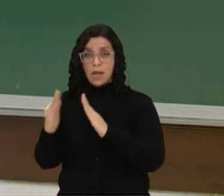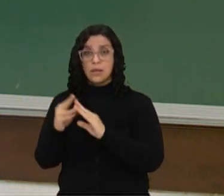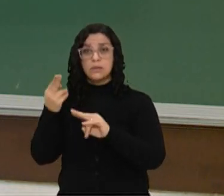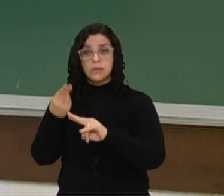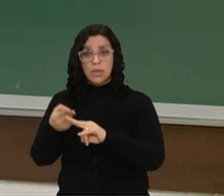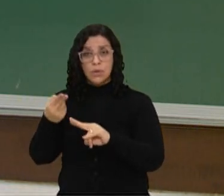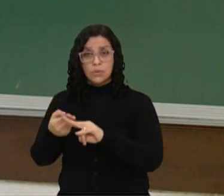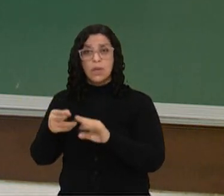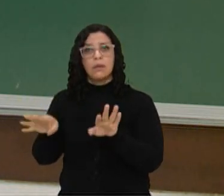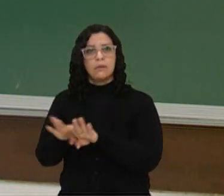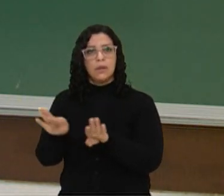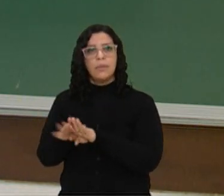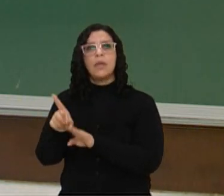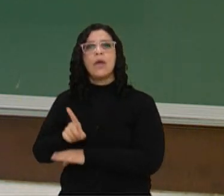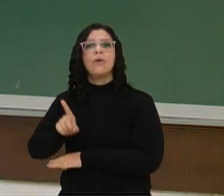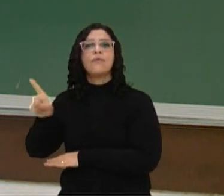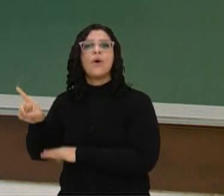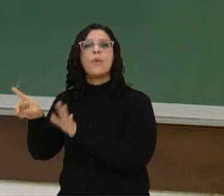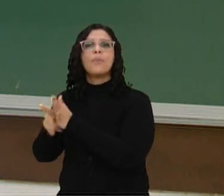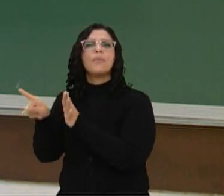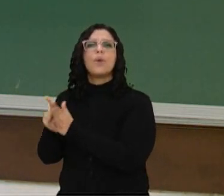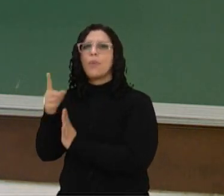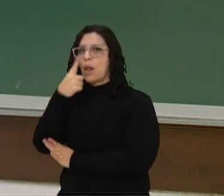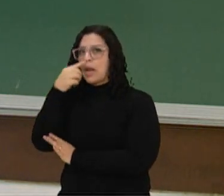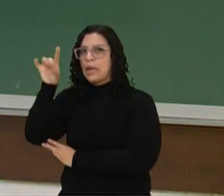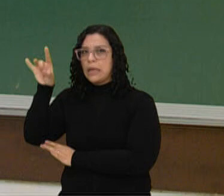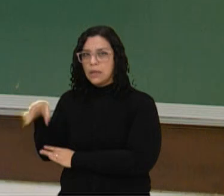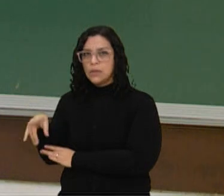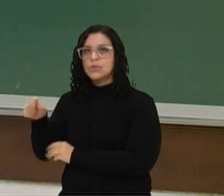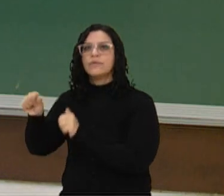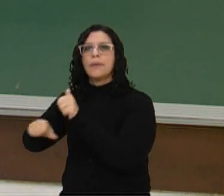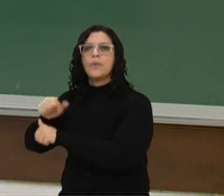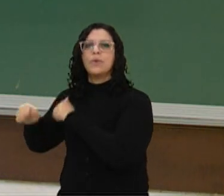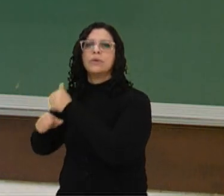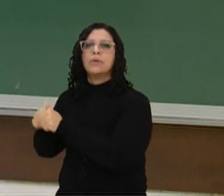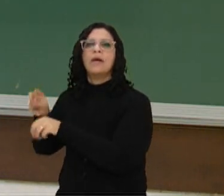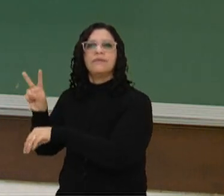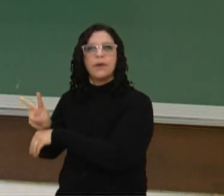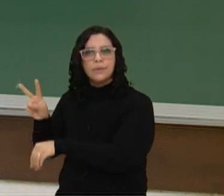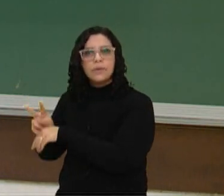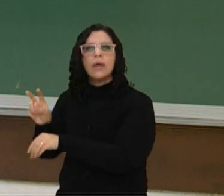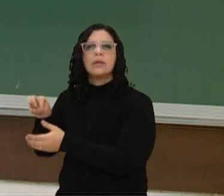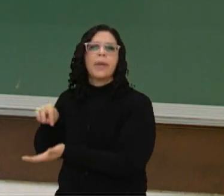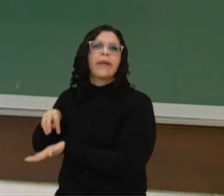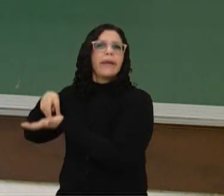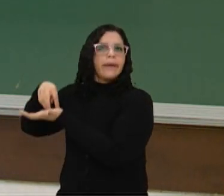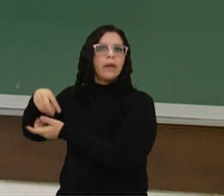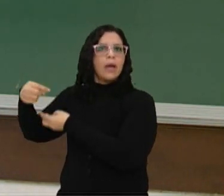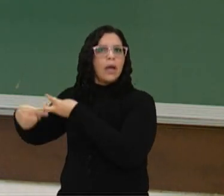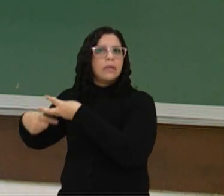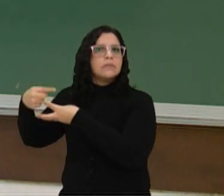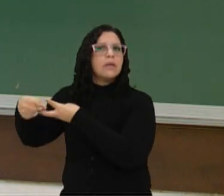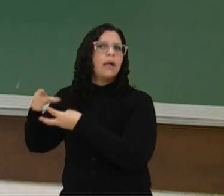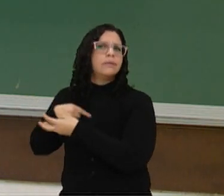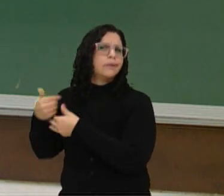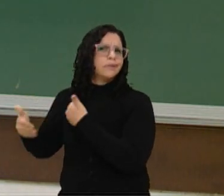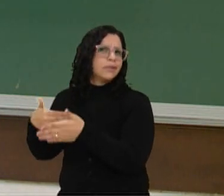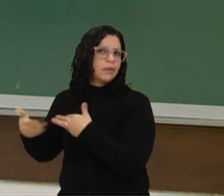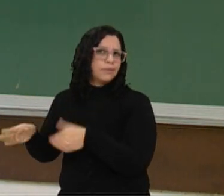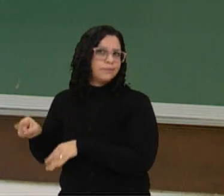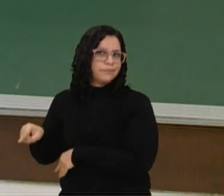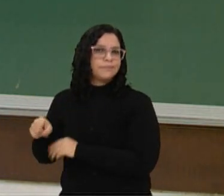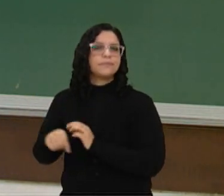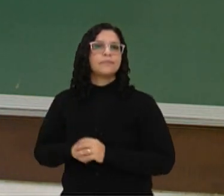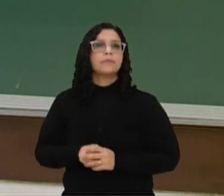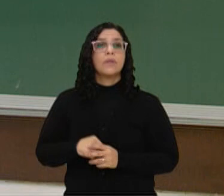vou gerar o quê? Vou gerar o resíduo ou lixo que depois vai ter que ser tratado, vai ser colocado em algum lugar, enfim,